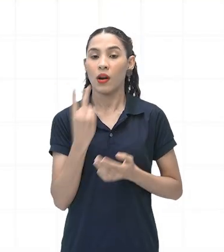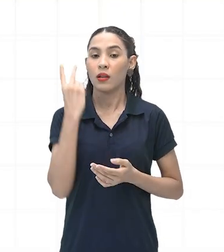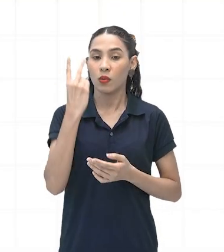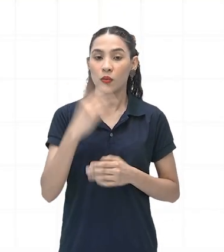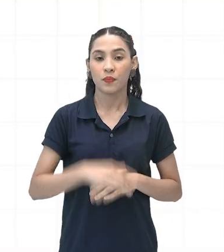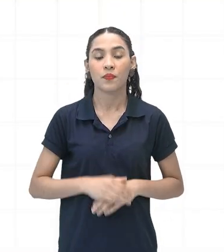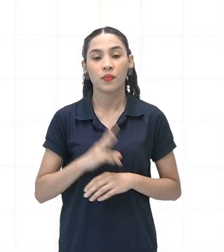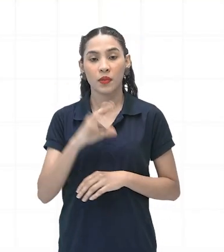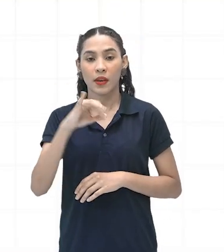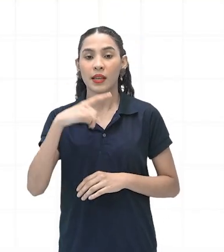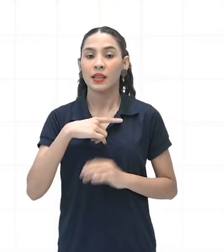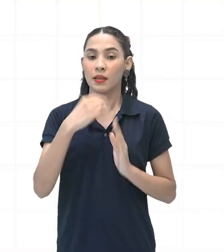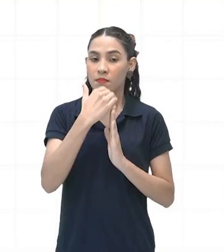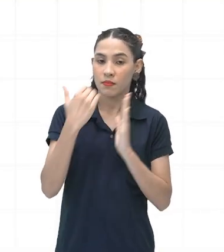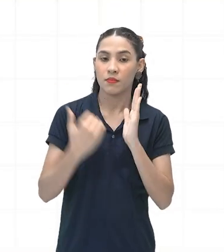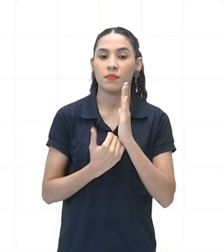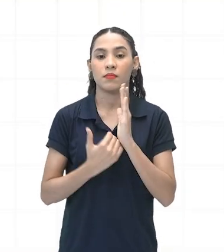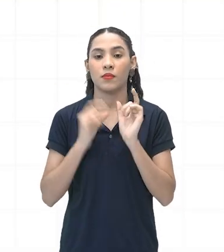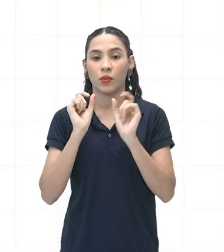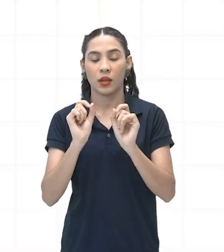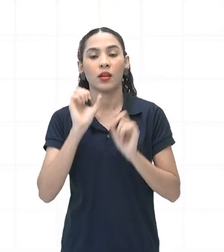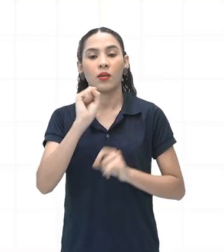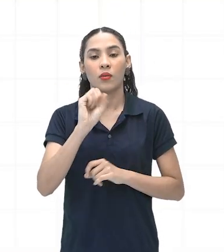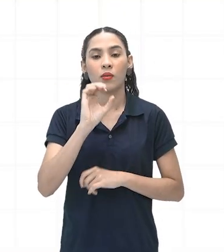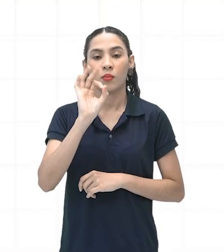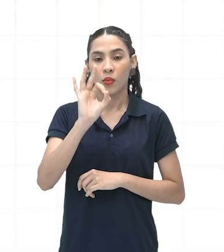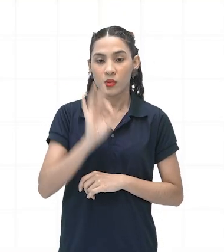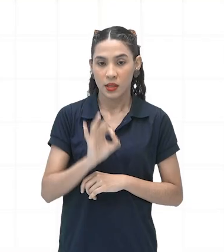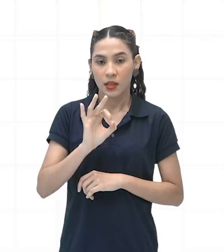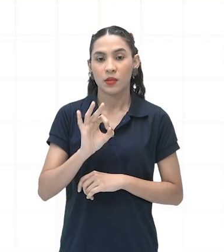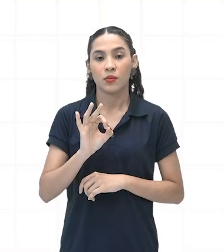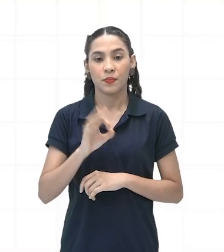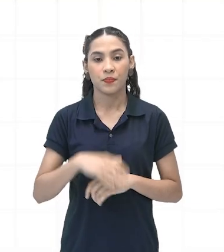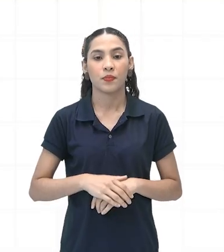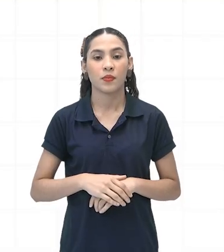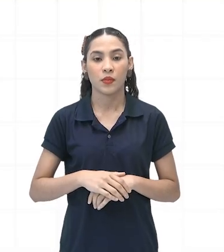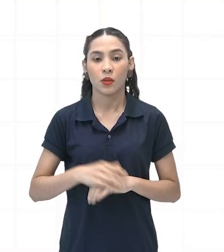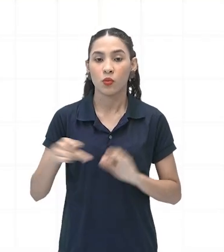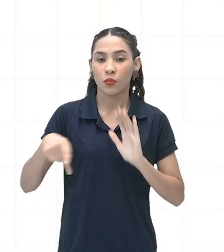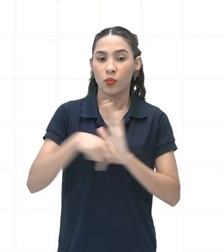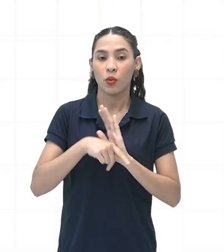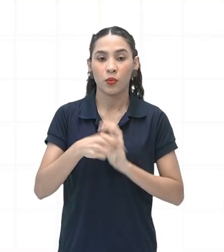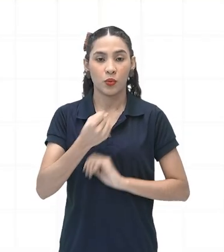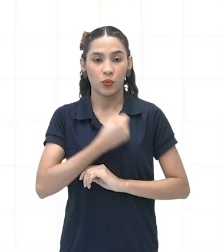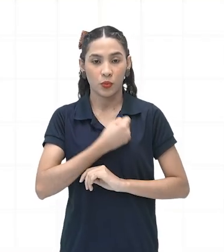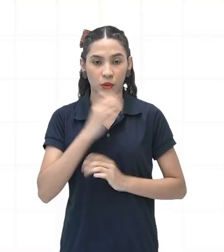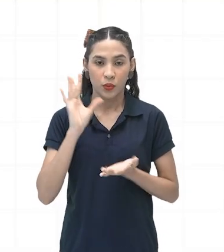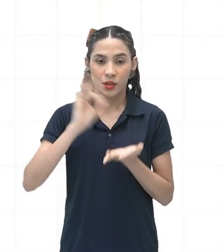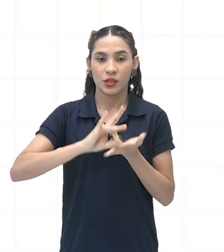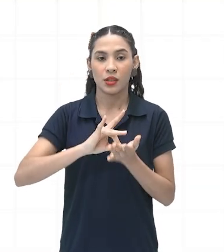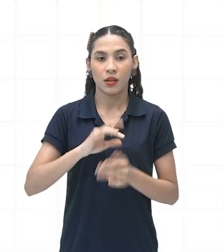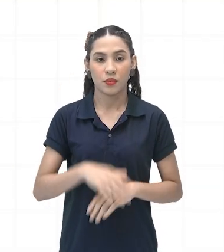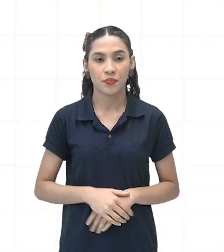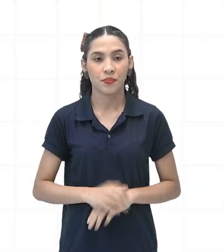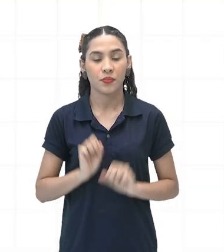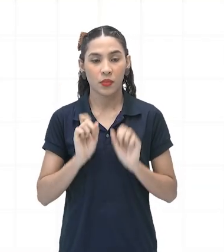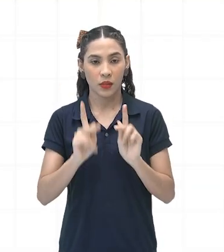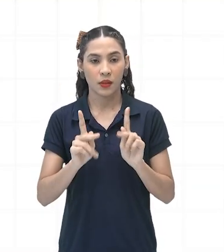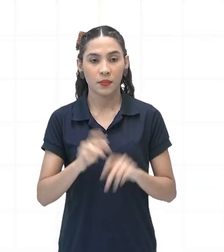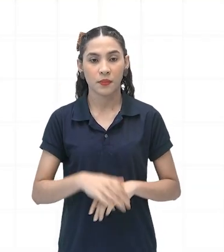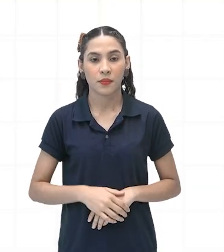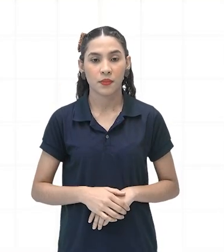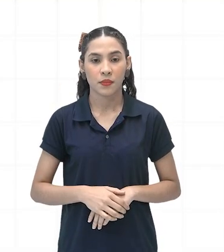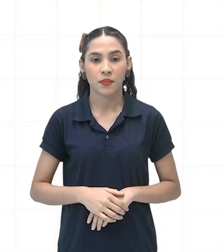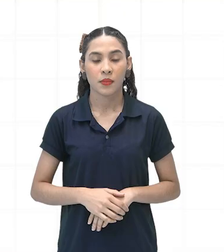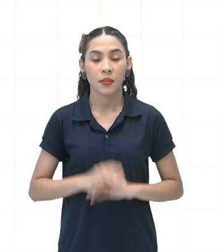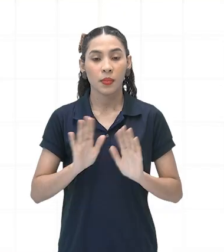aqui ele vai ter um valor de 8% do valor original. Tudo bem?